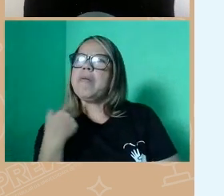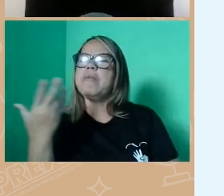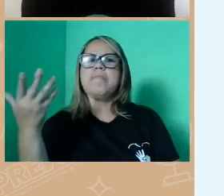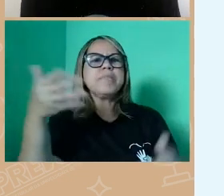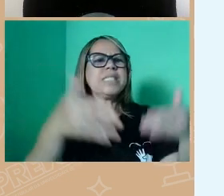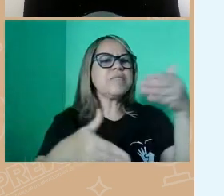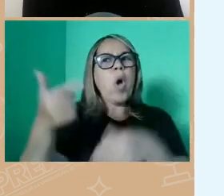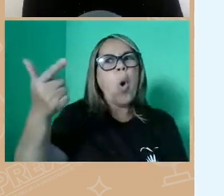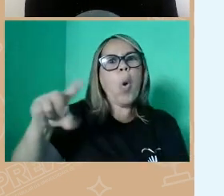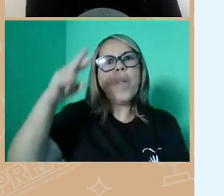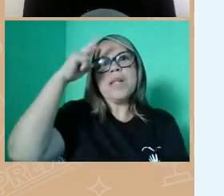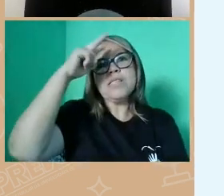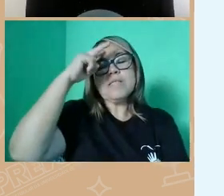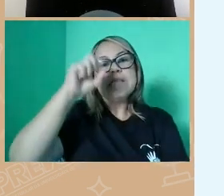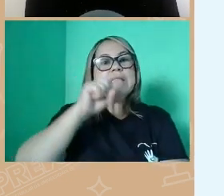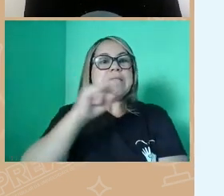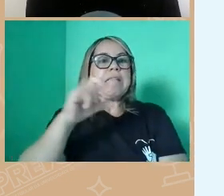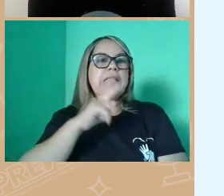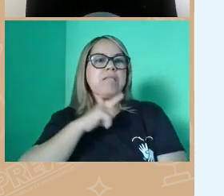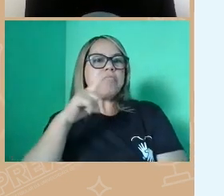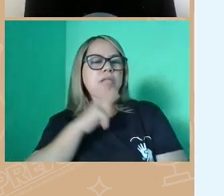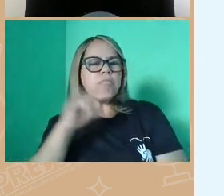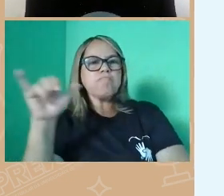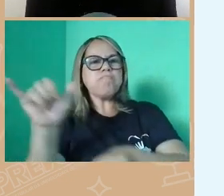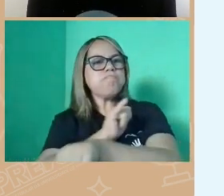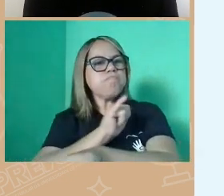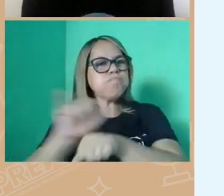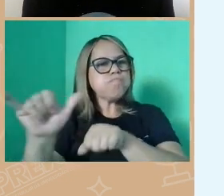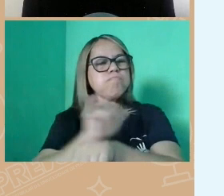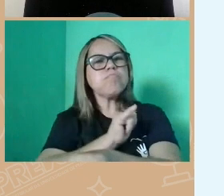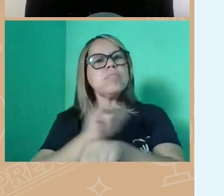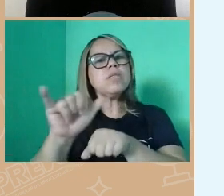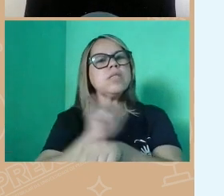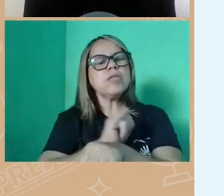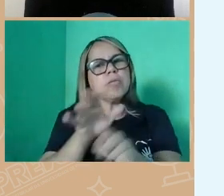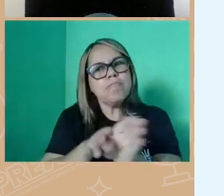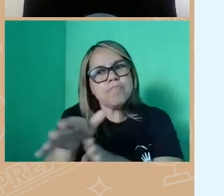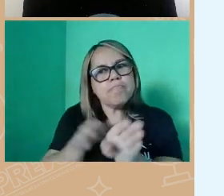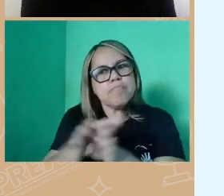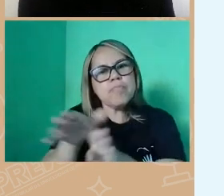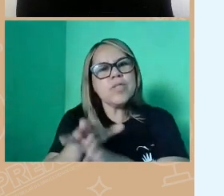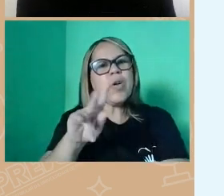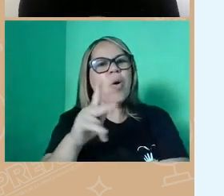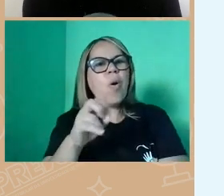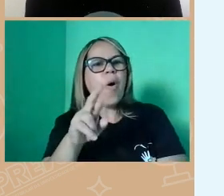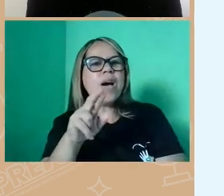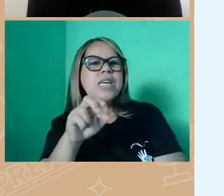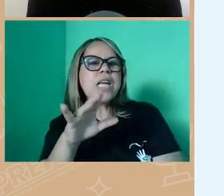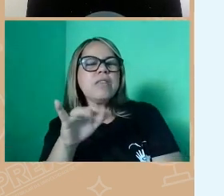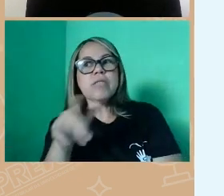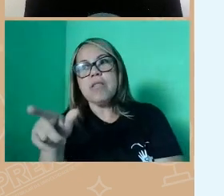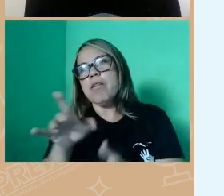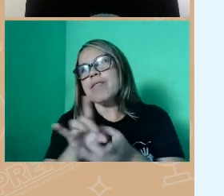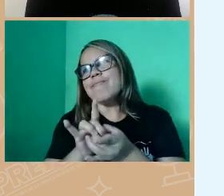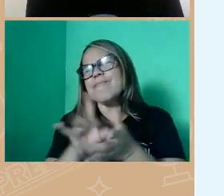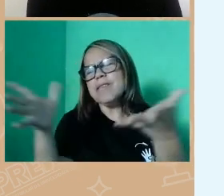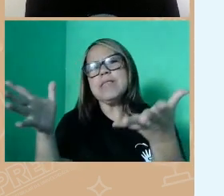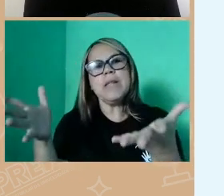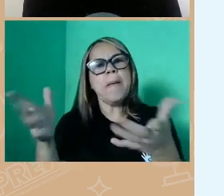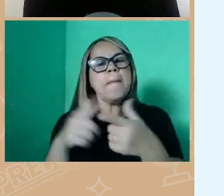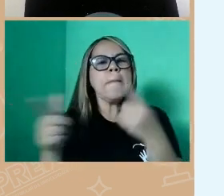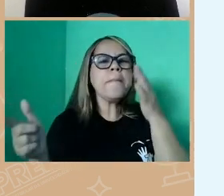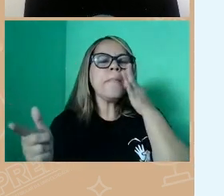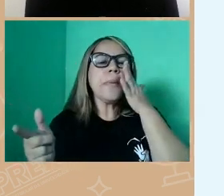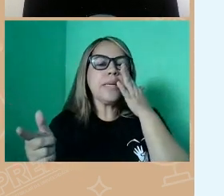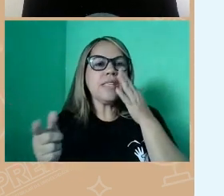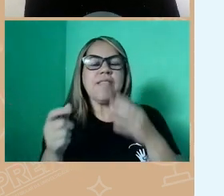Então, sim, existe uma estratégia, né? Para convencer Horácio a deixar, tanto que Horácio deixa. Mas essa não é,